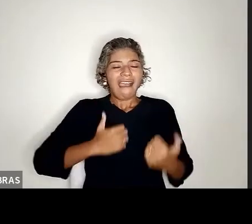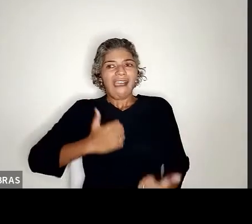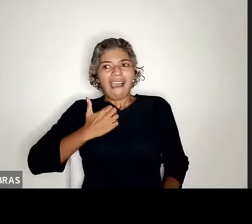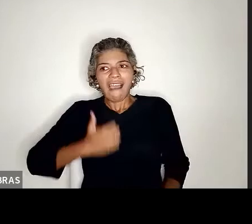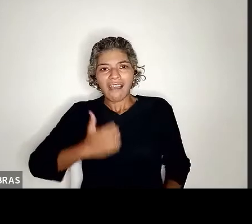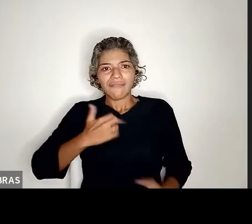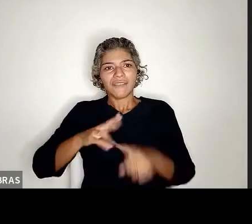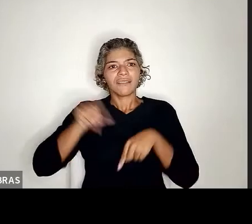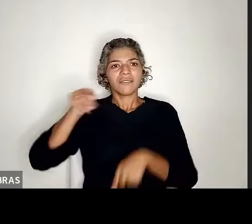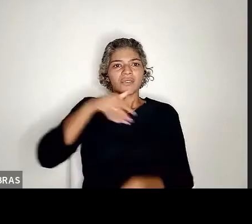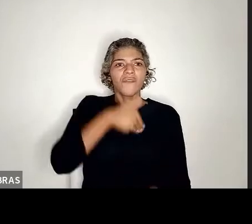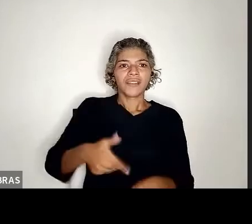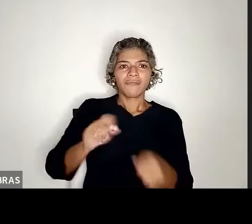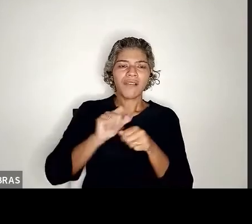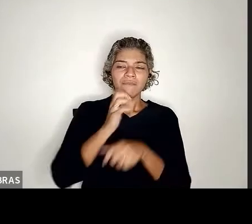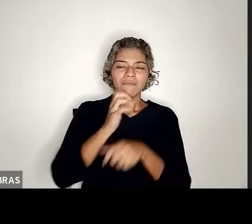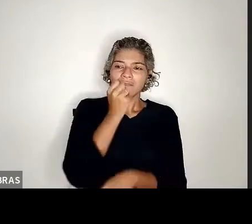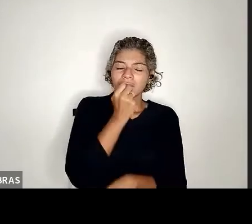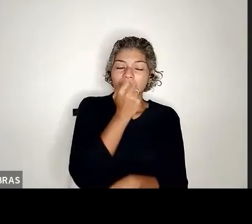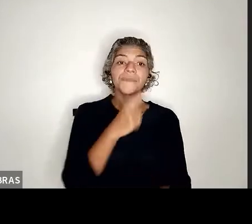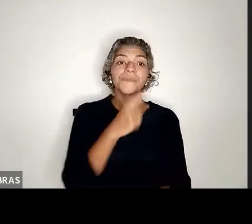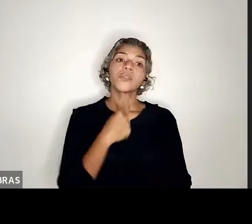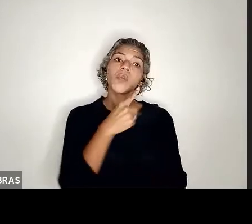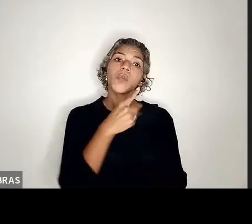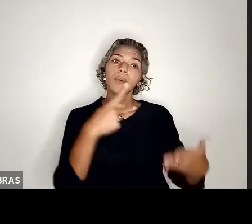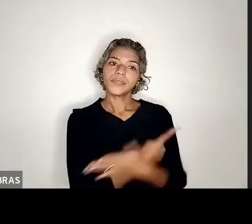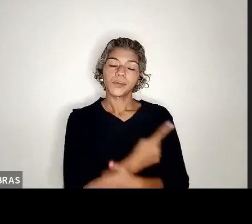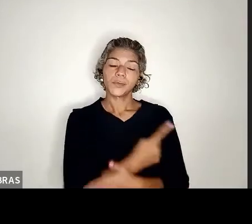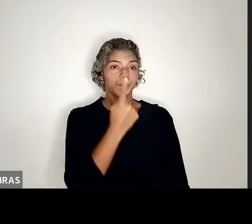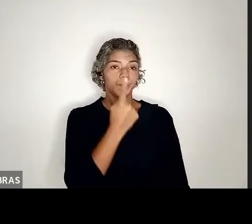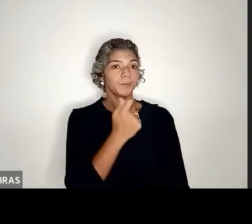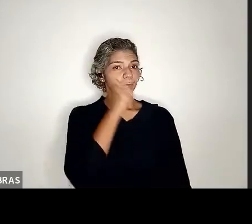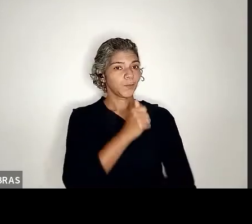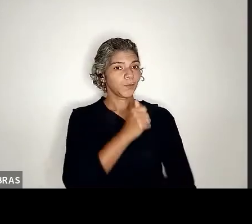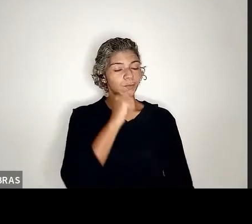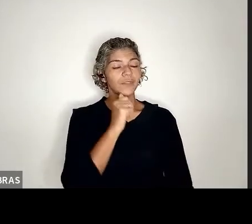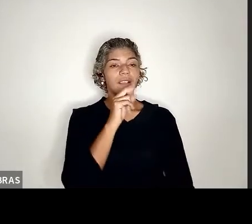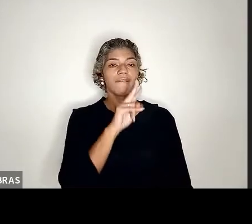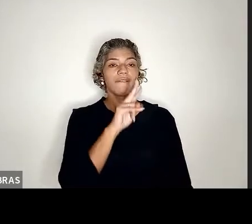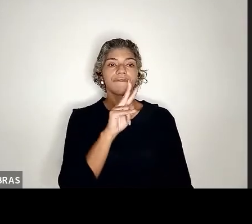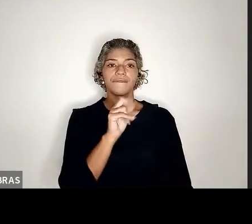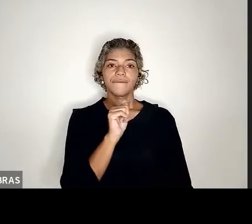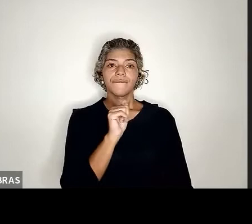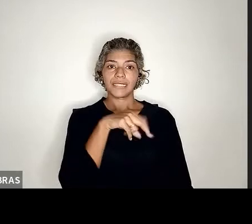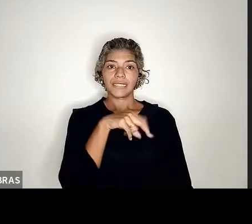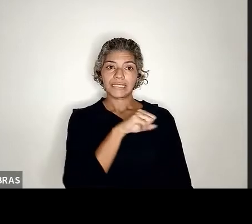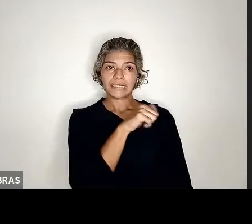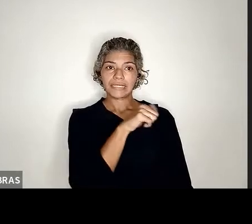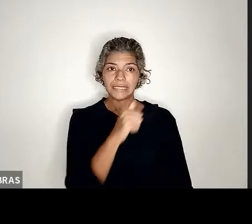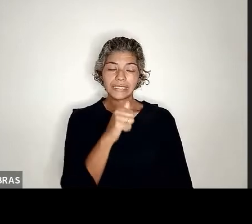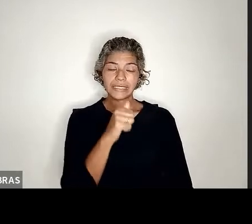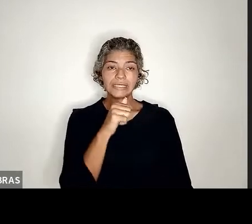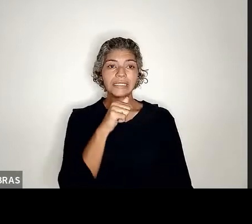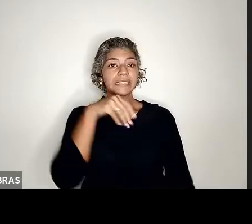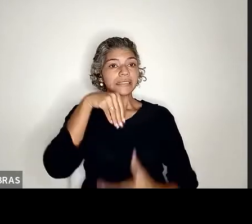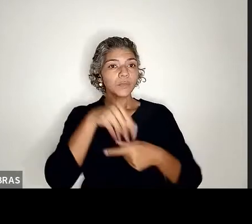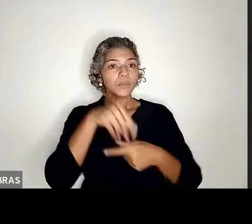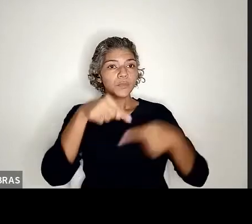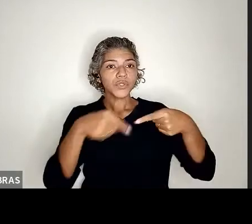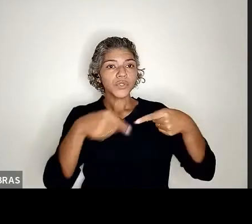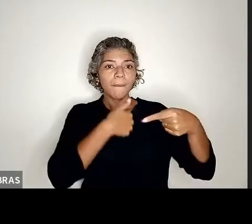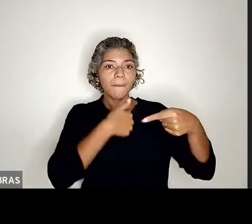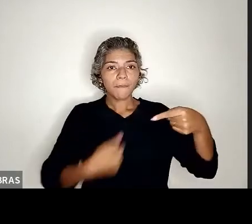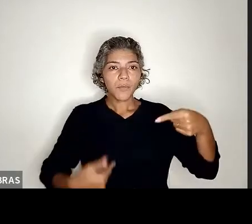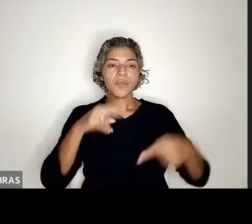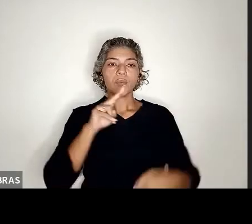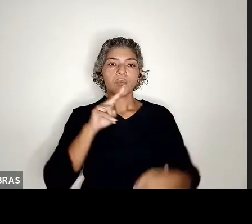que uma colega, Vanessa de Oliveira, professora de políticas públicas da UFABC, buscou a mim e mais outras colegas próximas